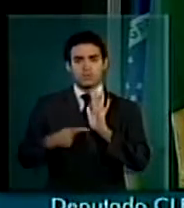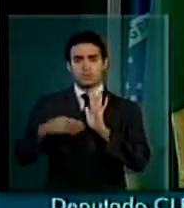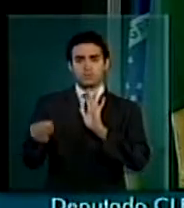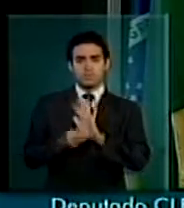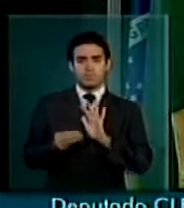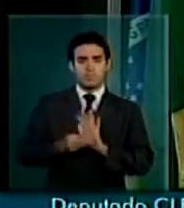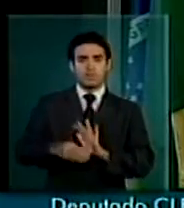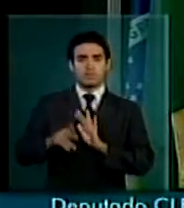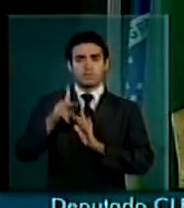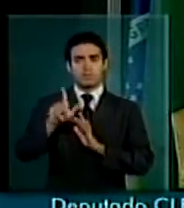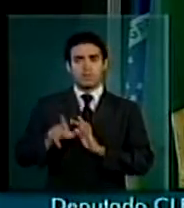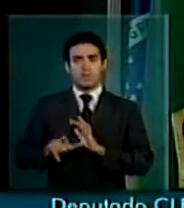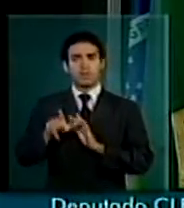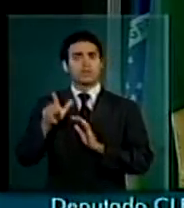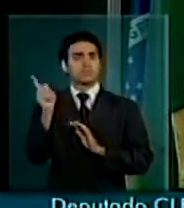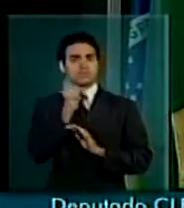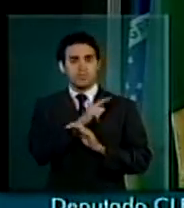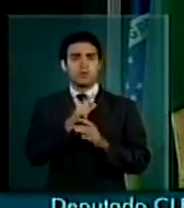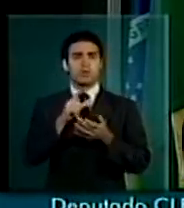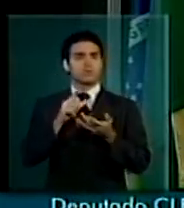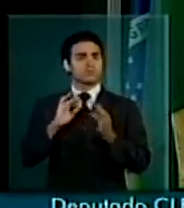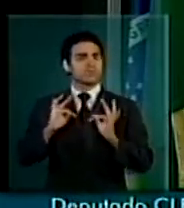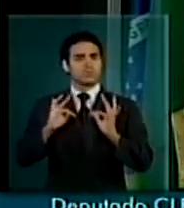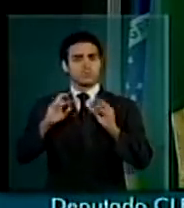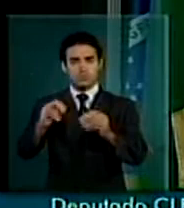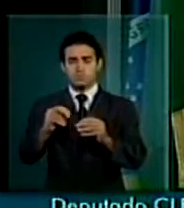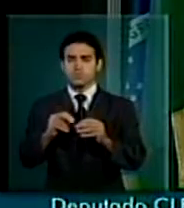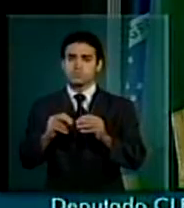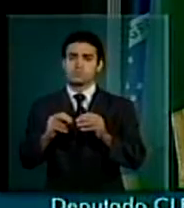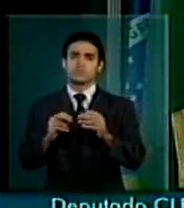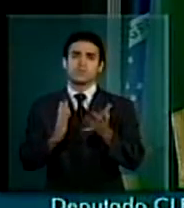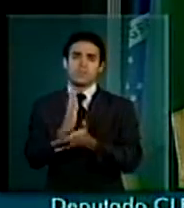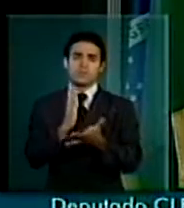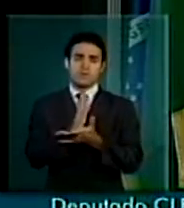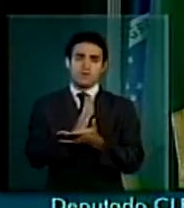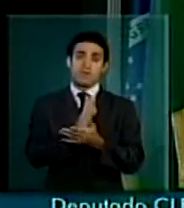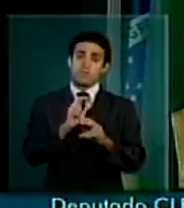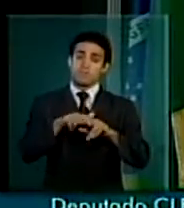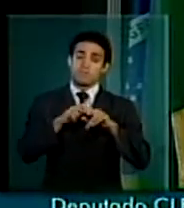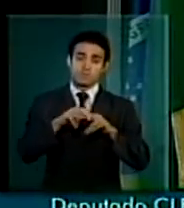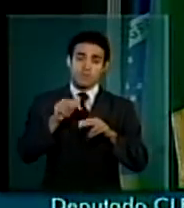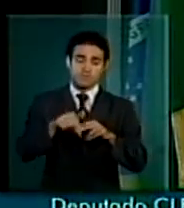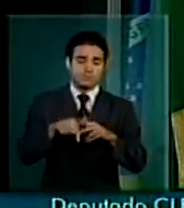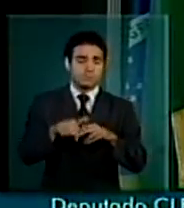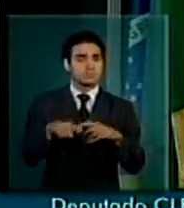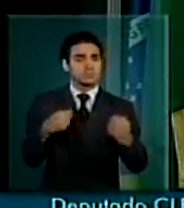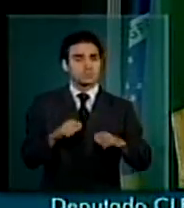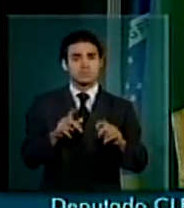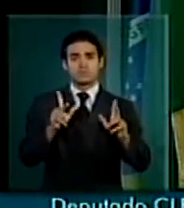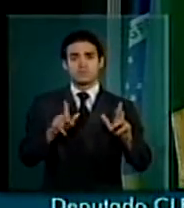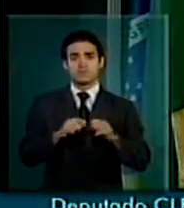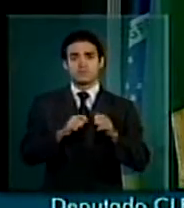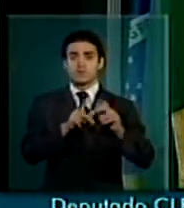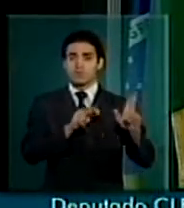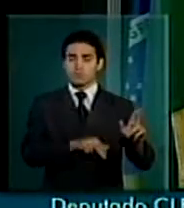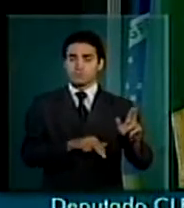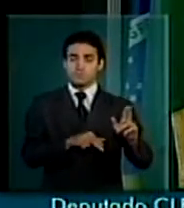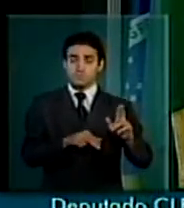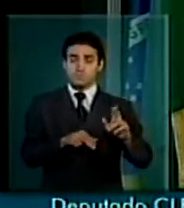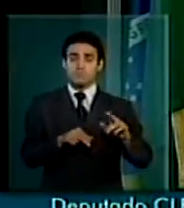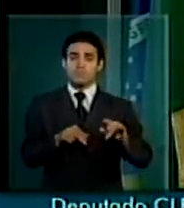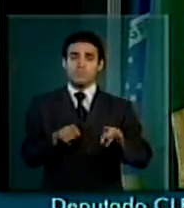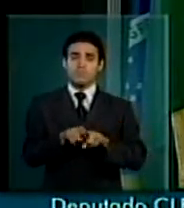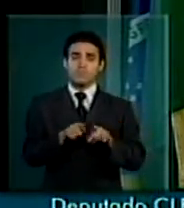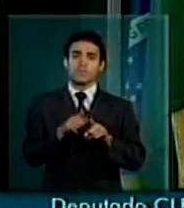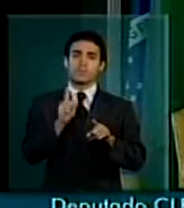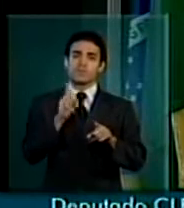propostas, PLs, que diz respeito aos aposentados do nosso país. E esta casa, portanto, tem que fazer o mesmo. Já fez um gesto ao aprovar